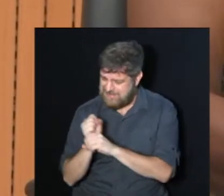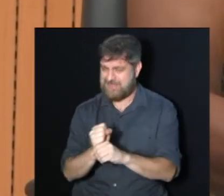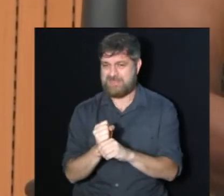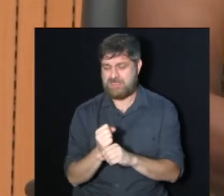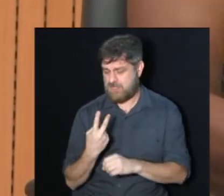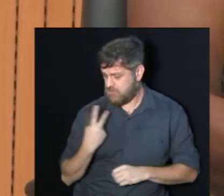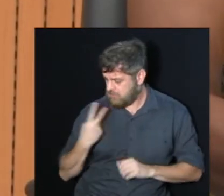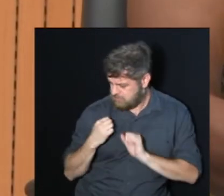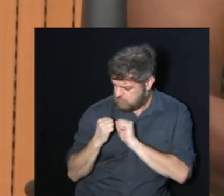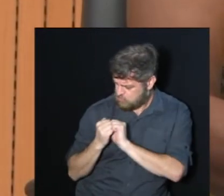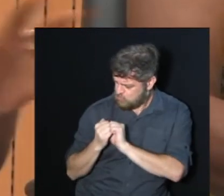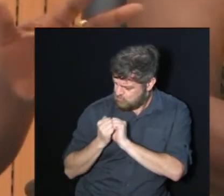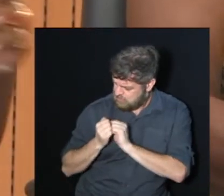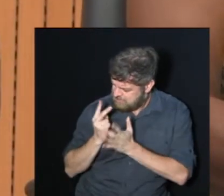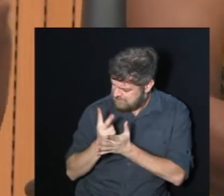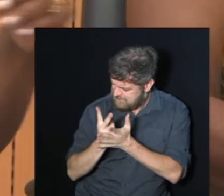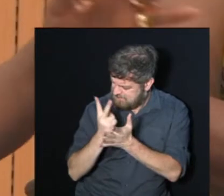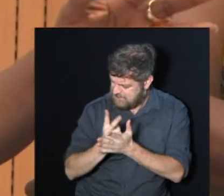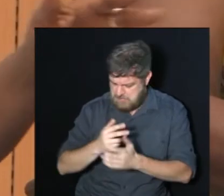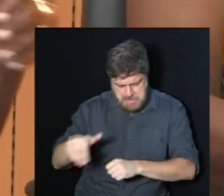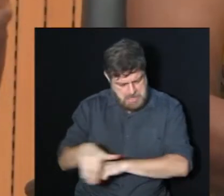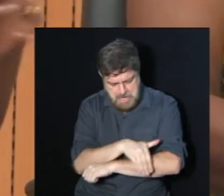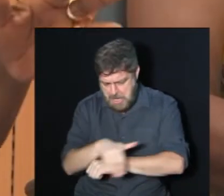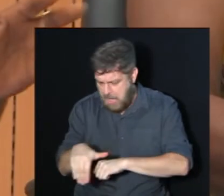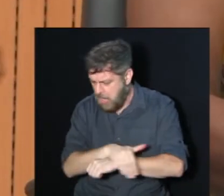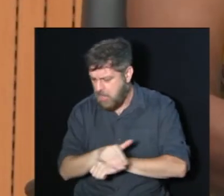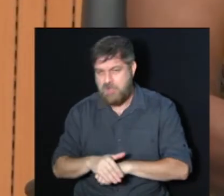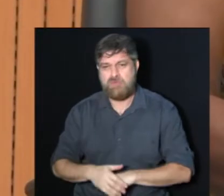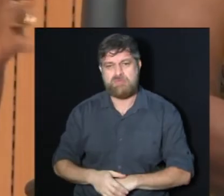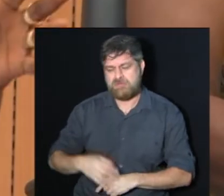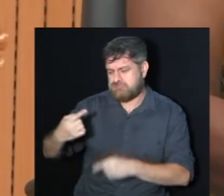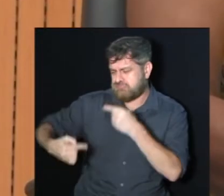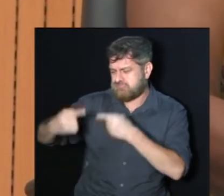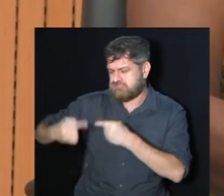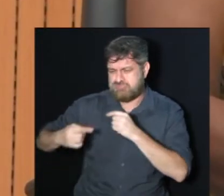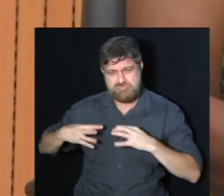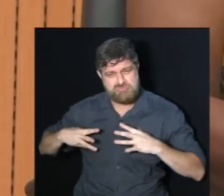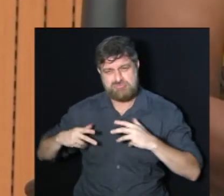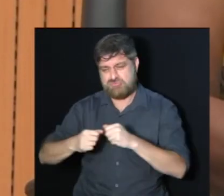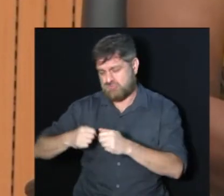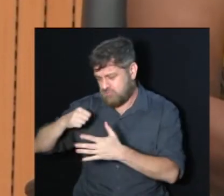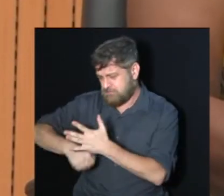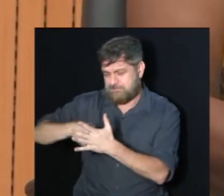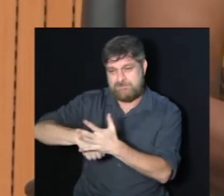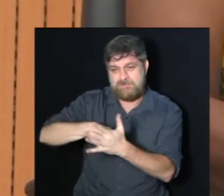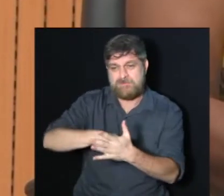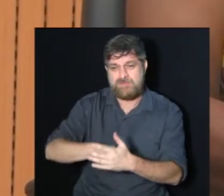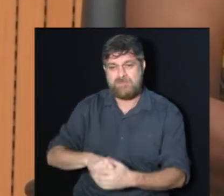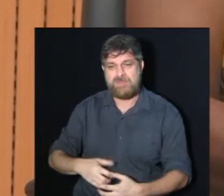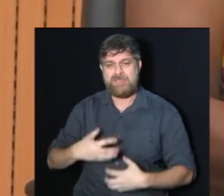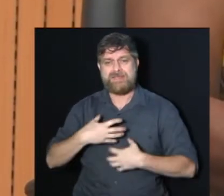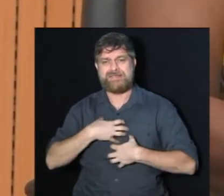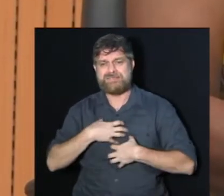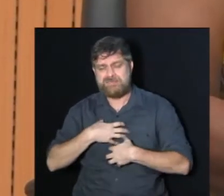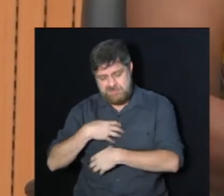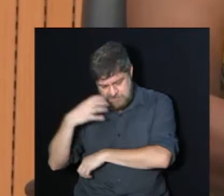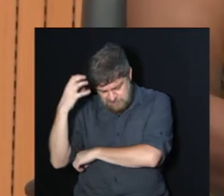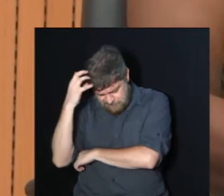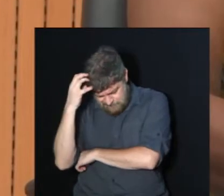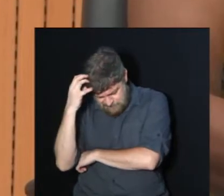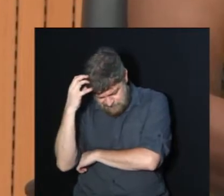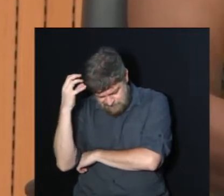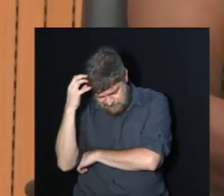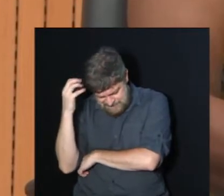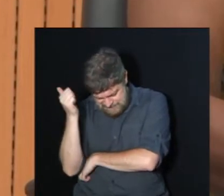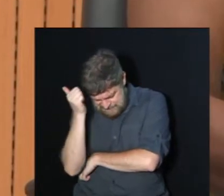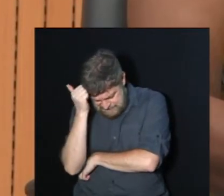os eventos ela vai, é rua, é discutindo, é brigando, mas ela começou a se sentir culpada,